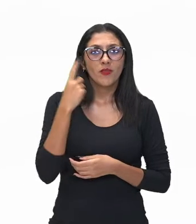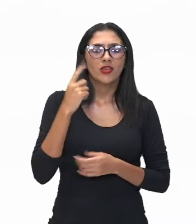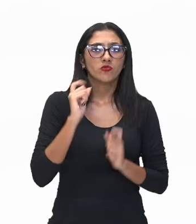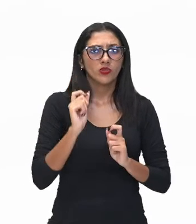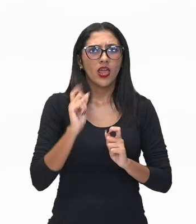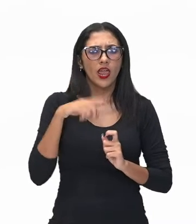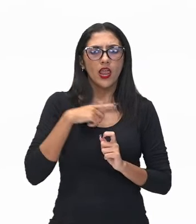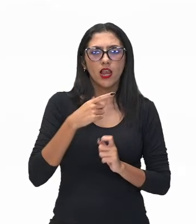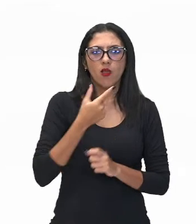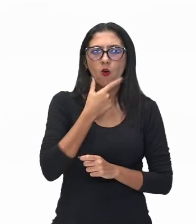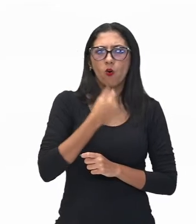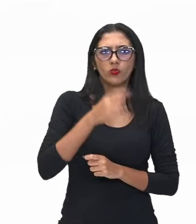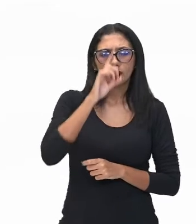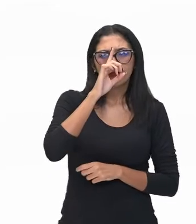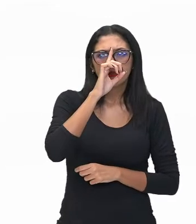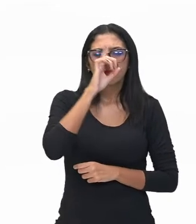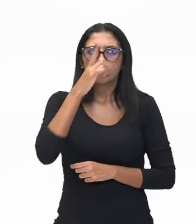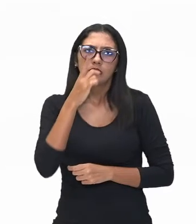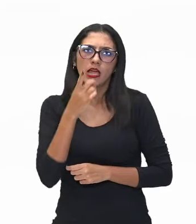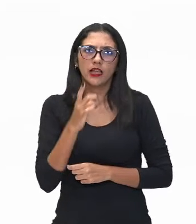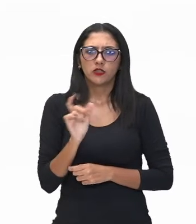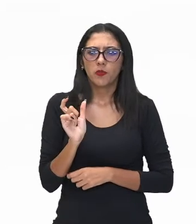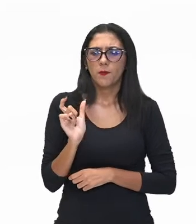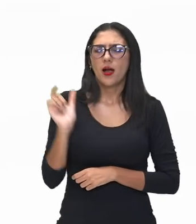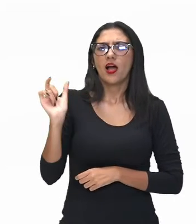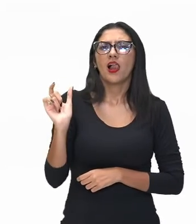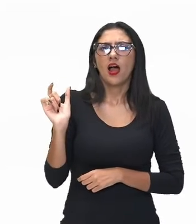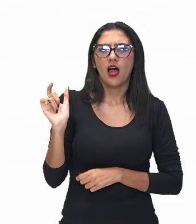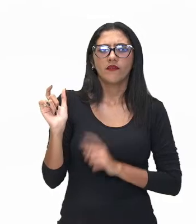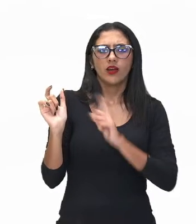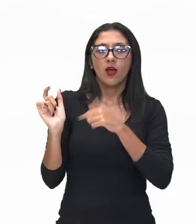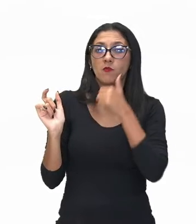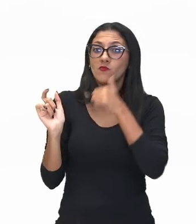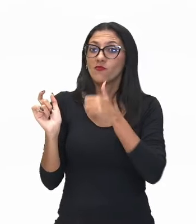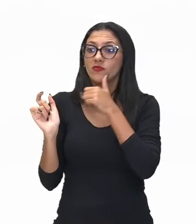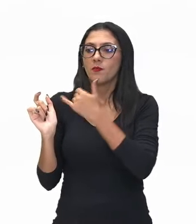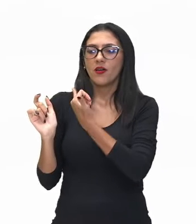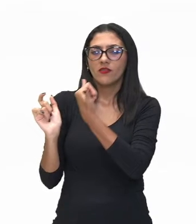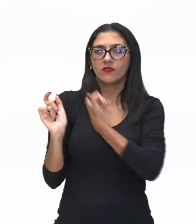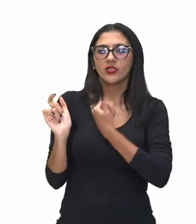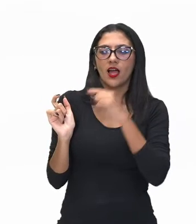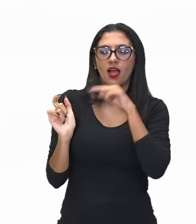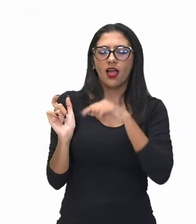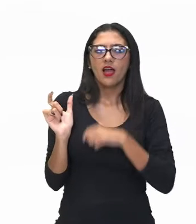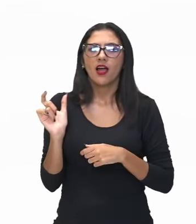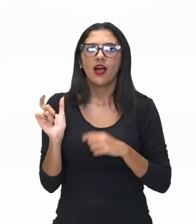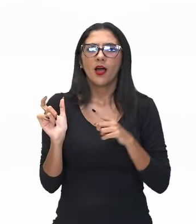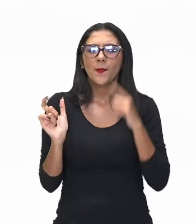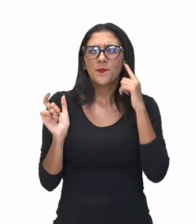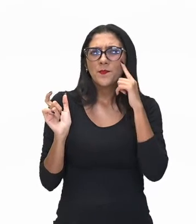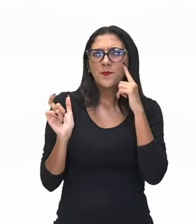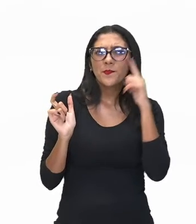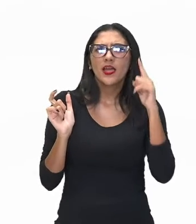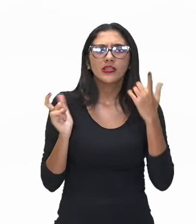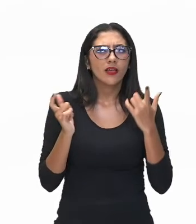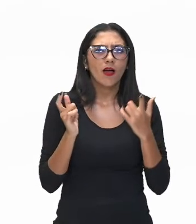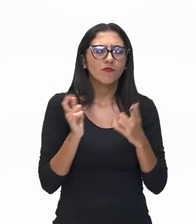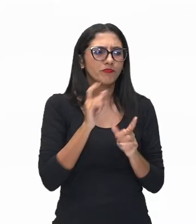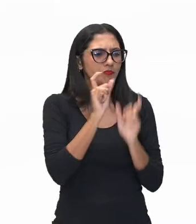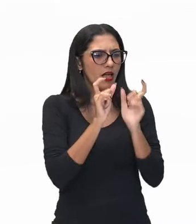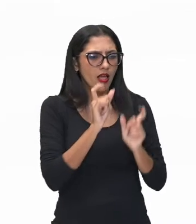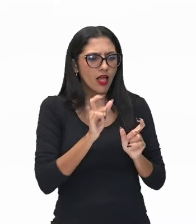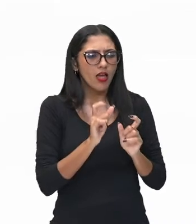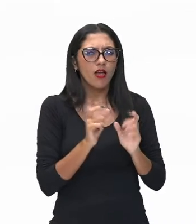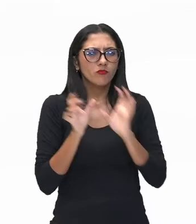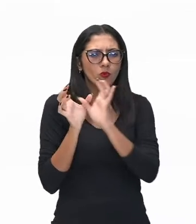a partir da palavra que ela vai falar para ele. Ele espera que ela diga uma